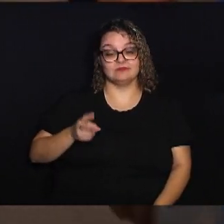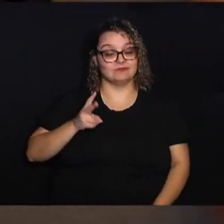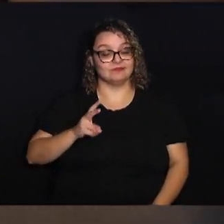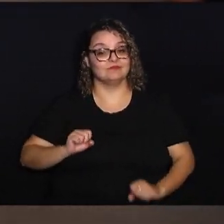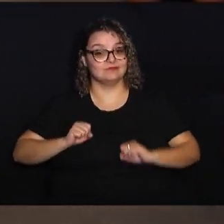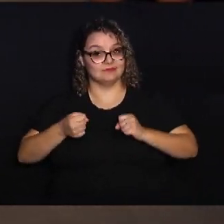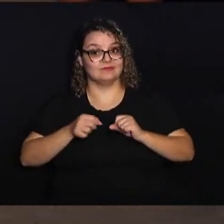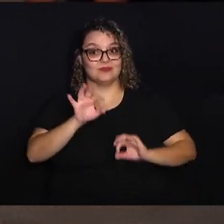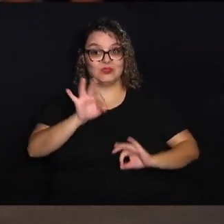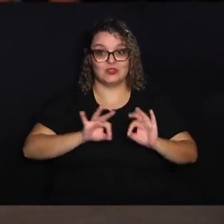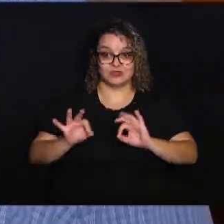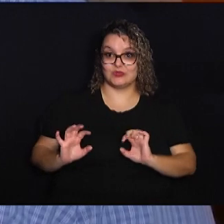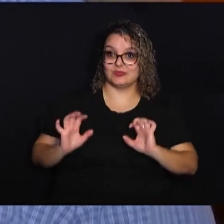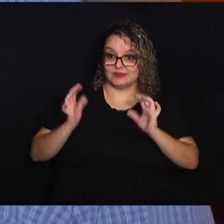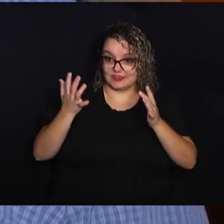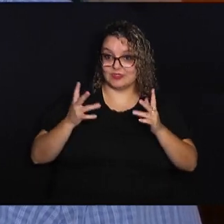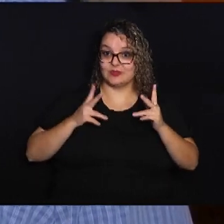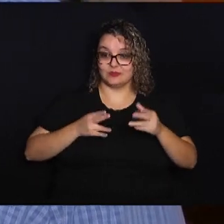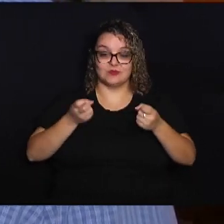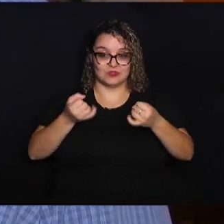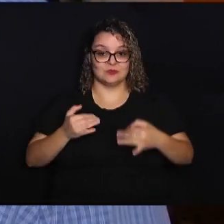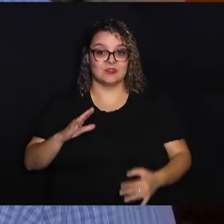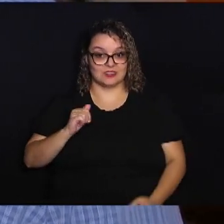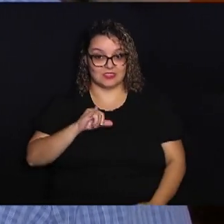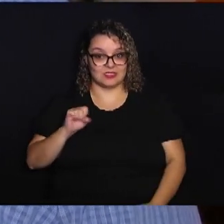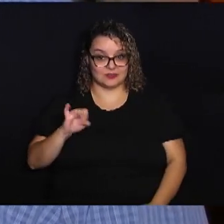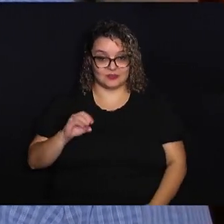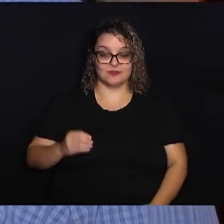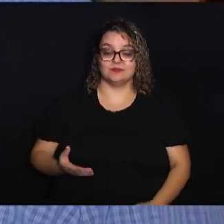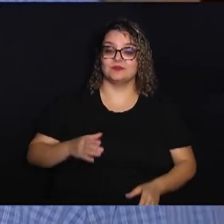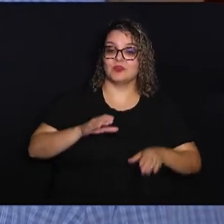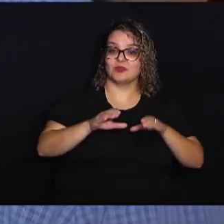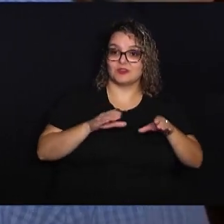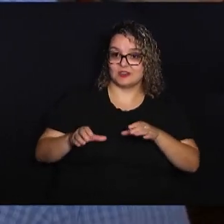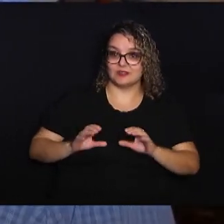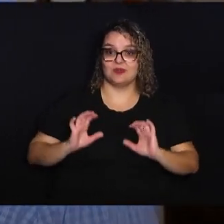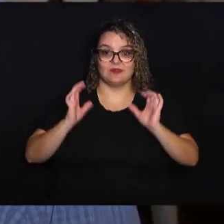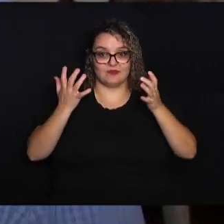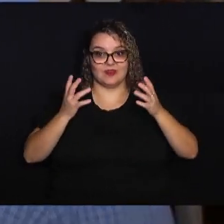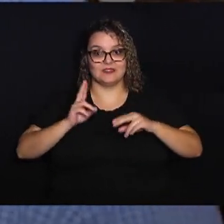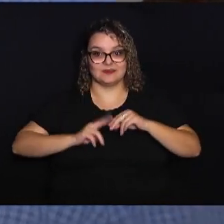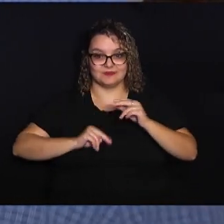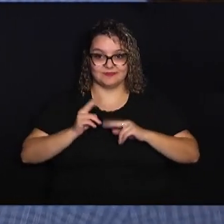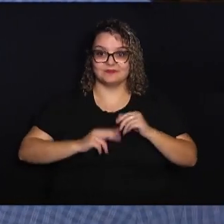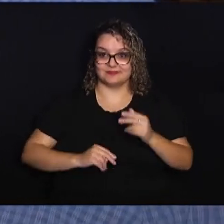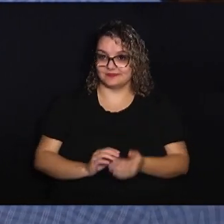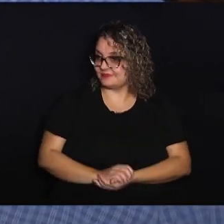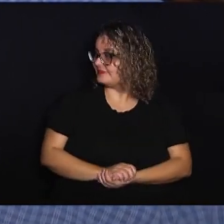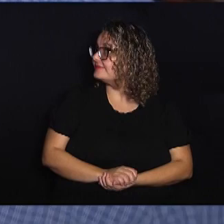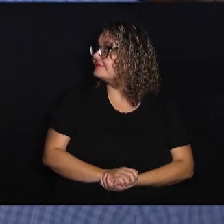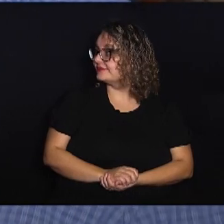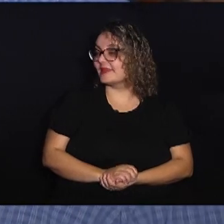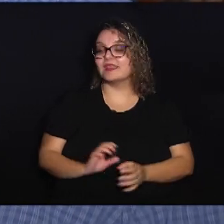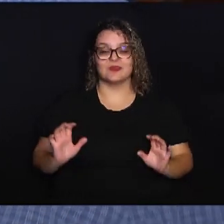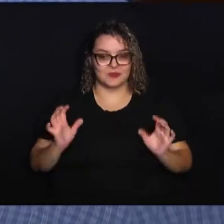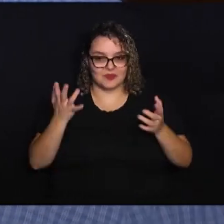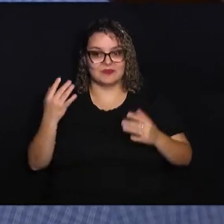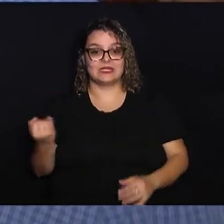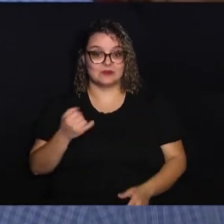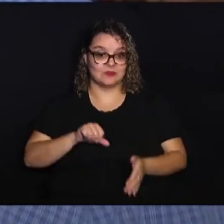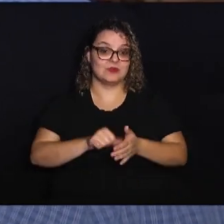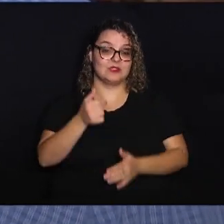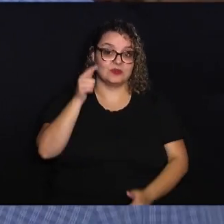de veículos elétricos em locais públicos. Esse projeto ele prevê aí uma parceria público-privado, onde as pessoas